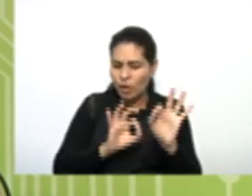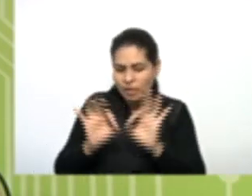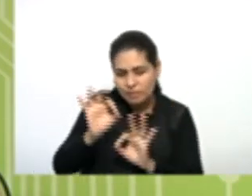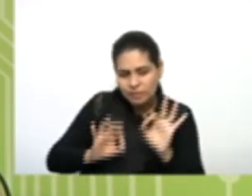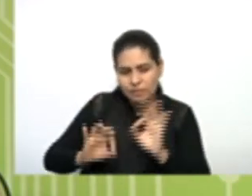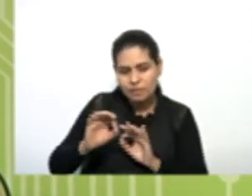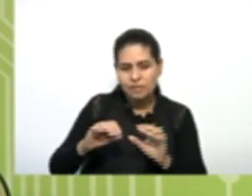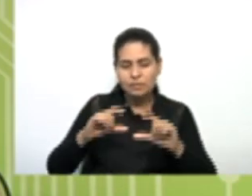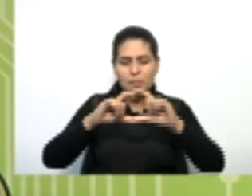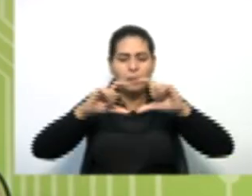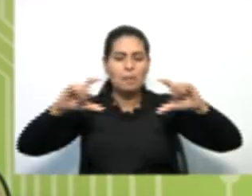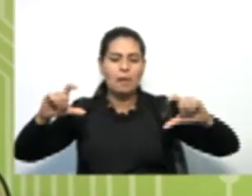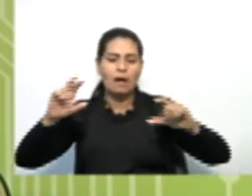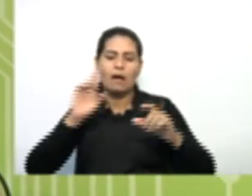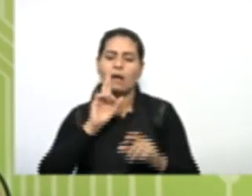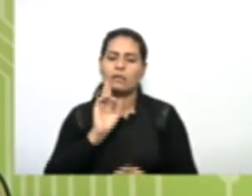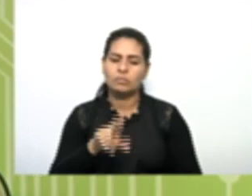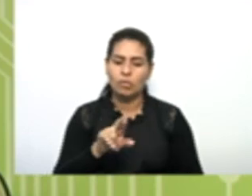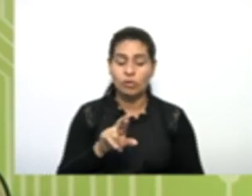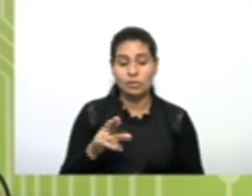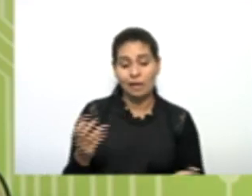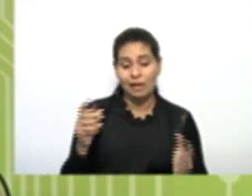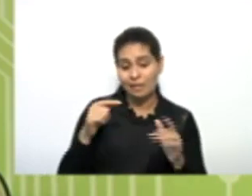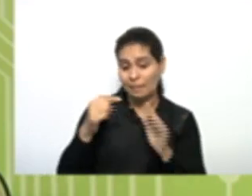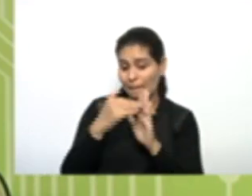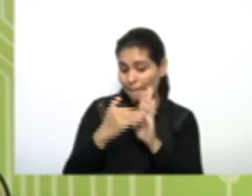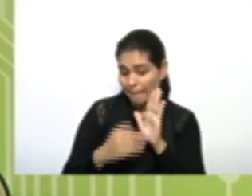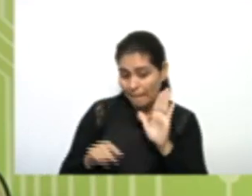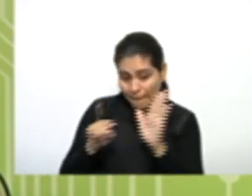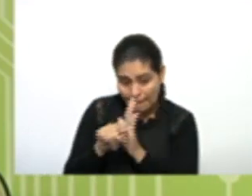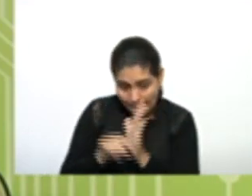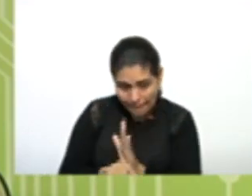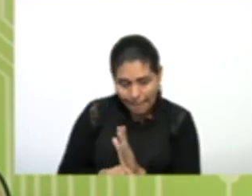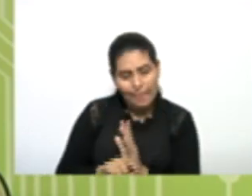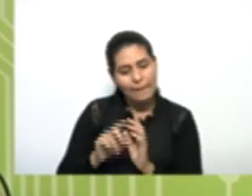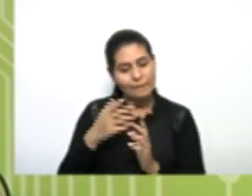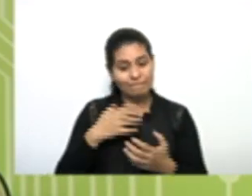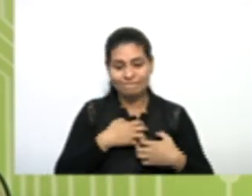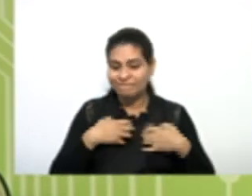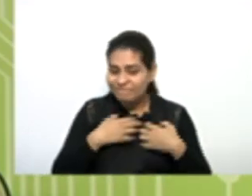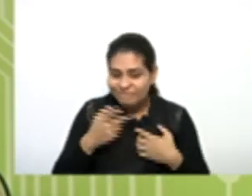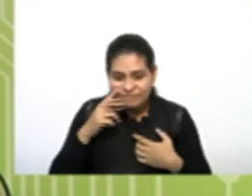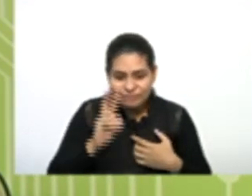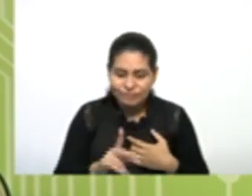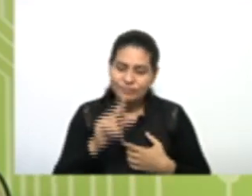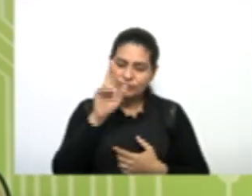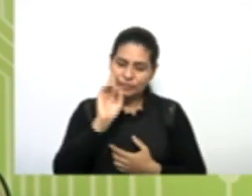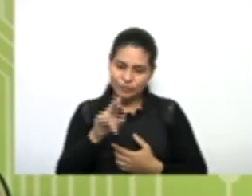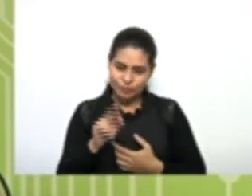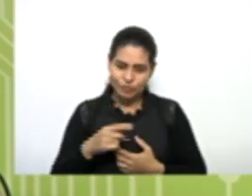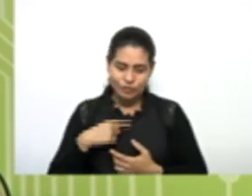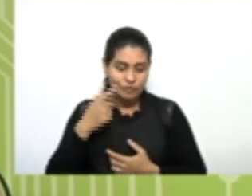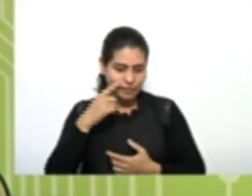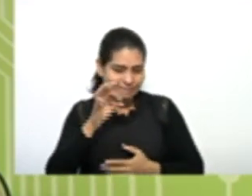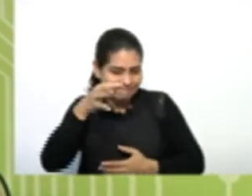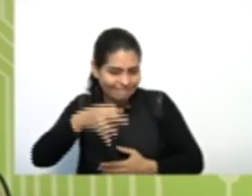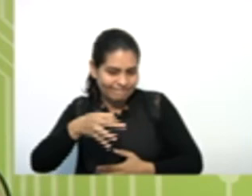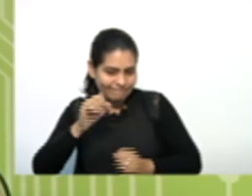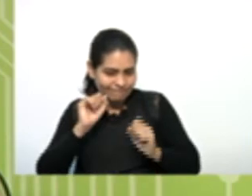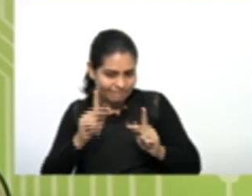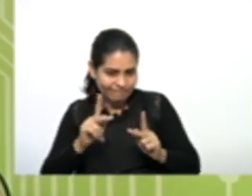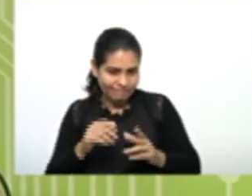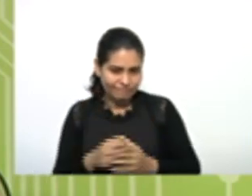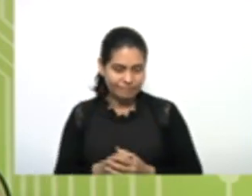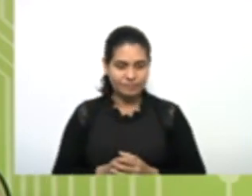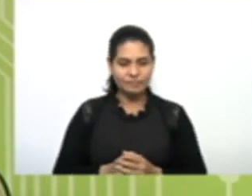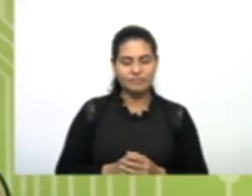um bom parágrafo de resposta para cada pergunta. Estamos ansiosos para ler suas respostas e conferir aqui também. Numa